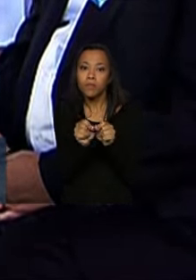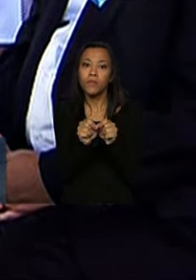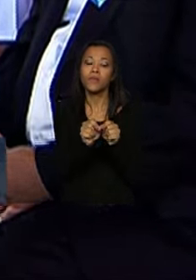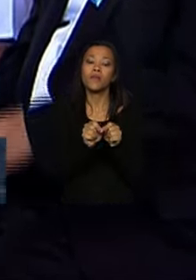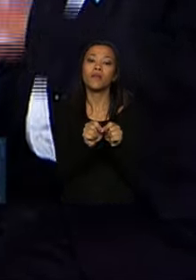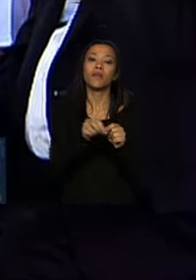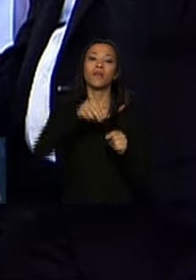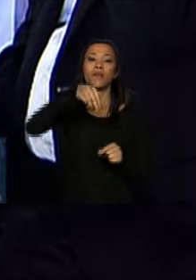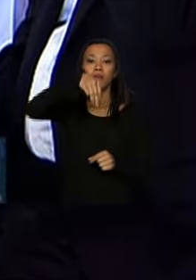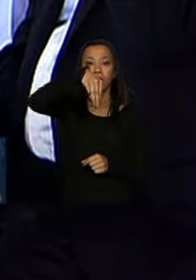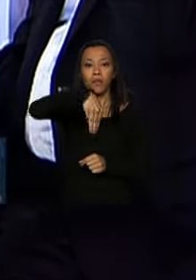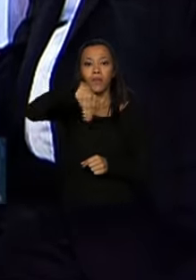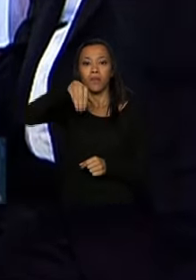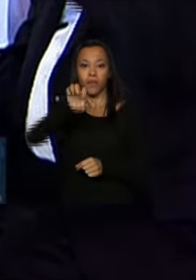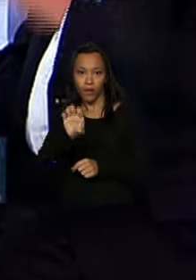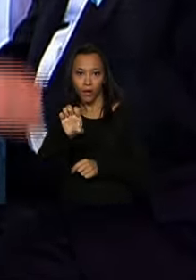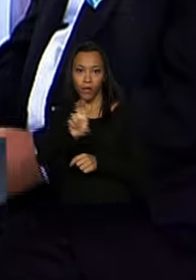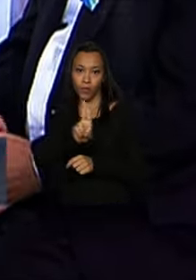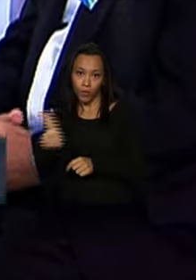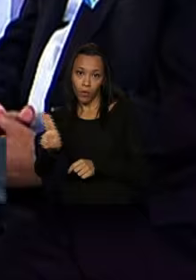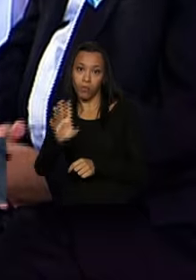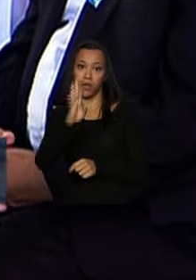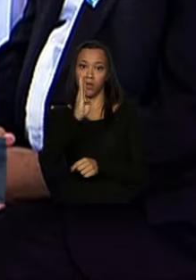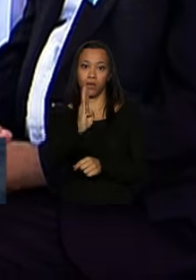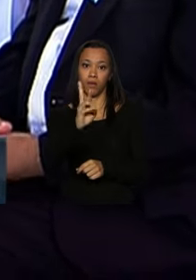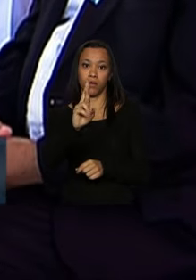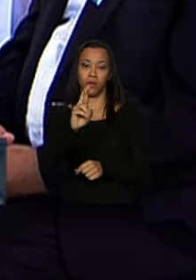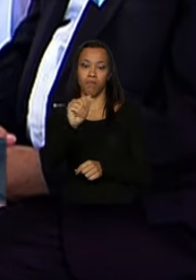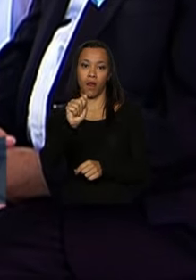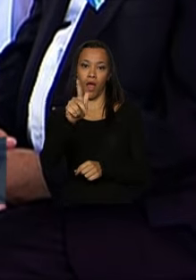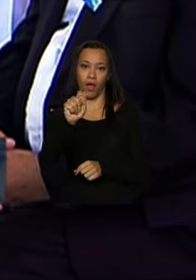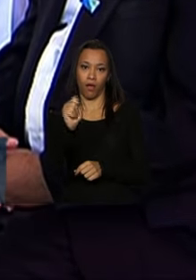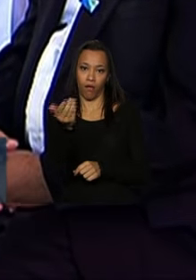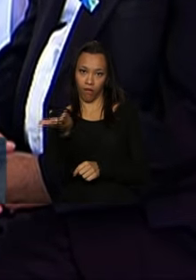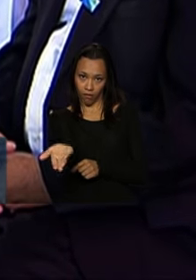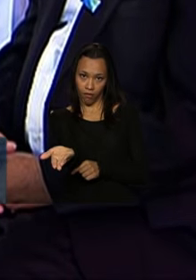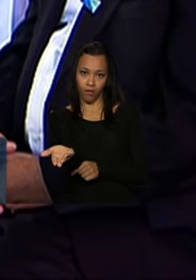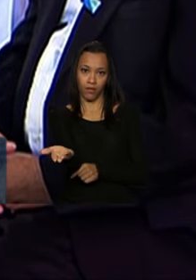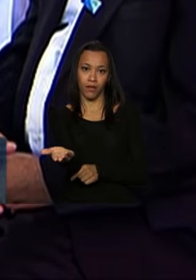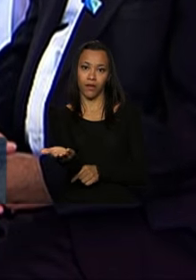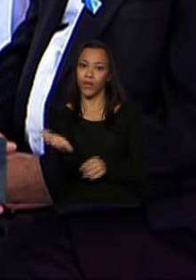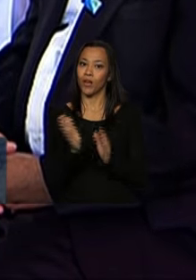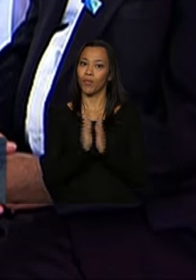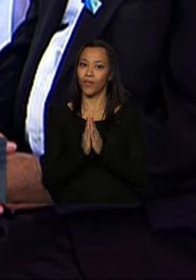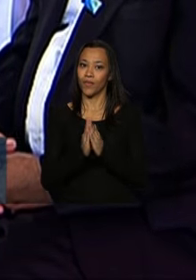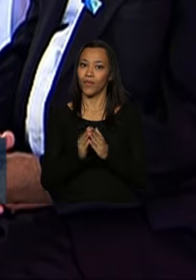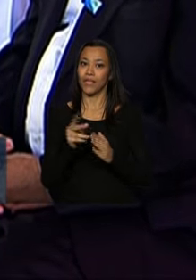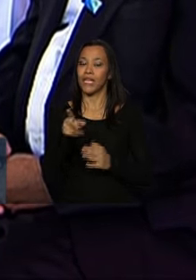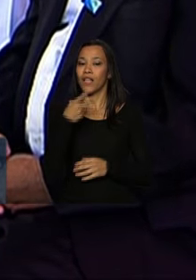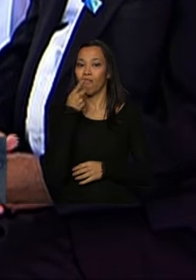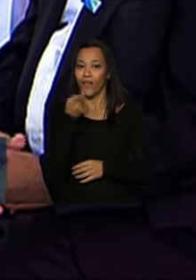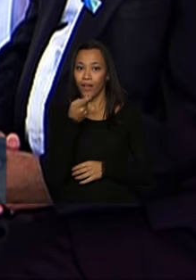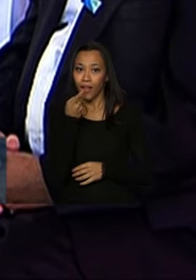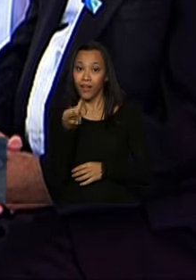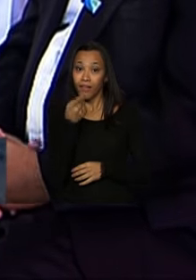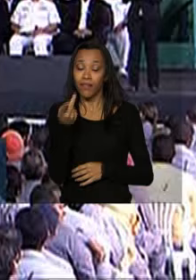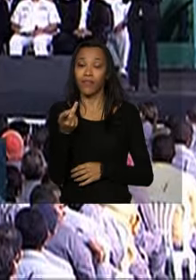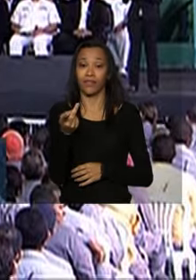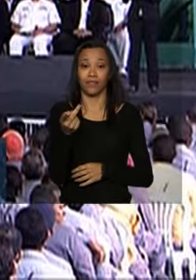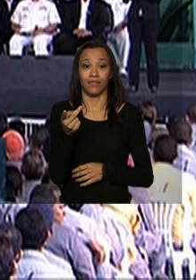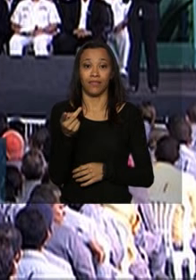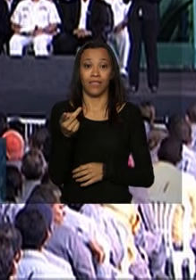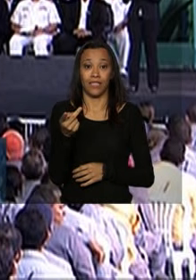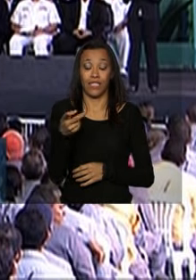Eduardo Braga, o qual, ministro, pelo amor de Deus, não fale em conteúdo local, porque senão o senhor nos